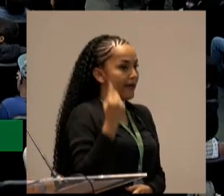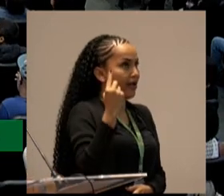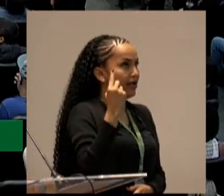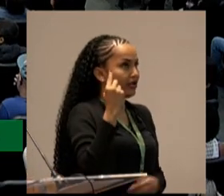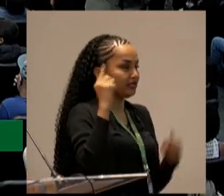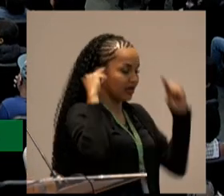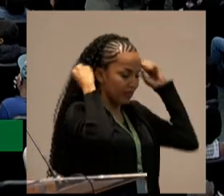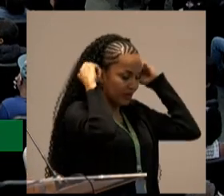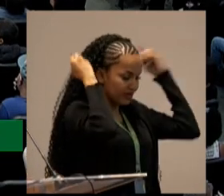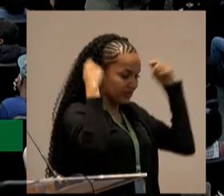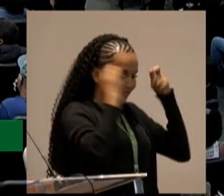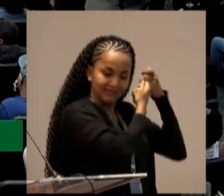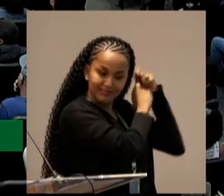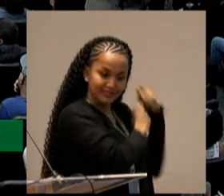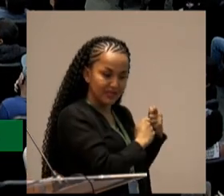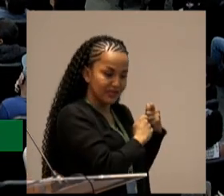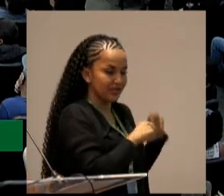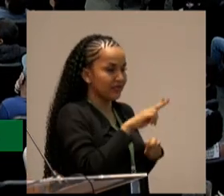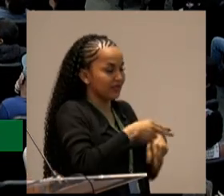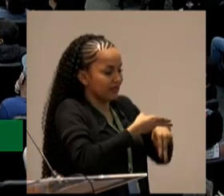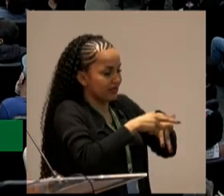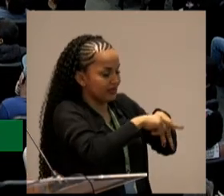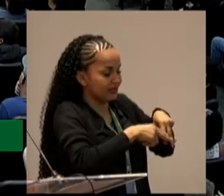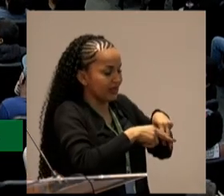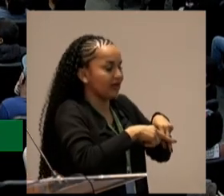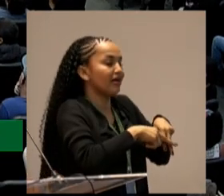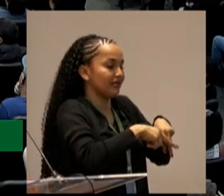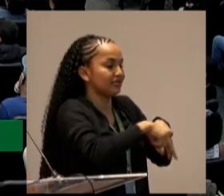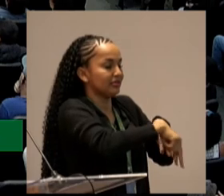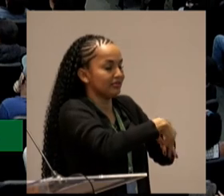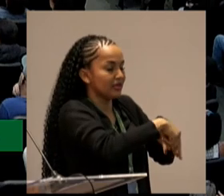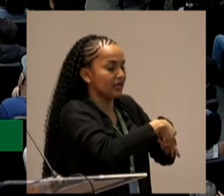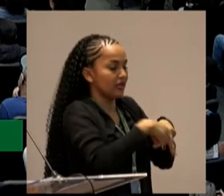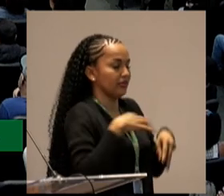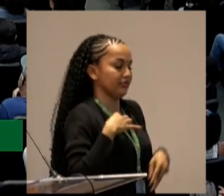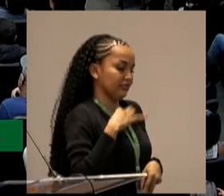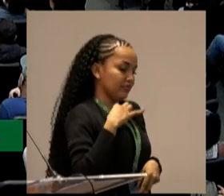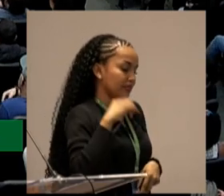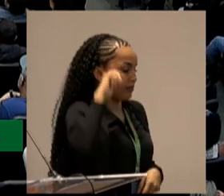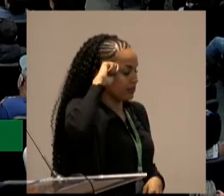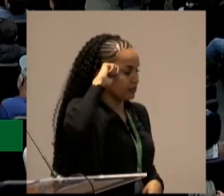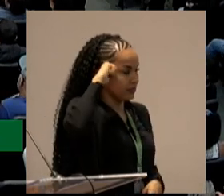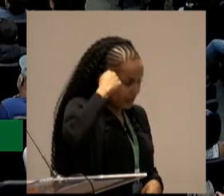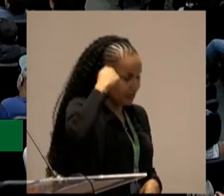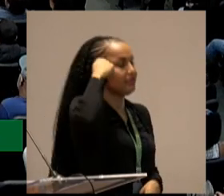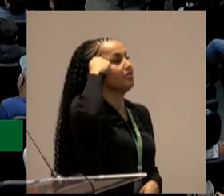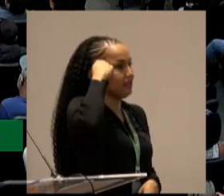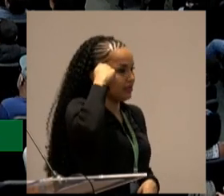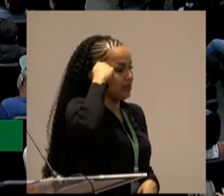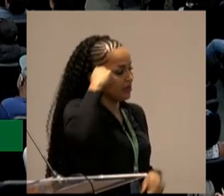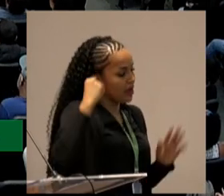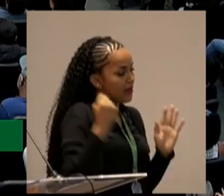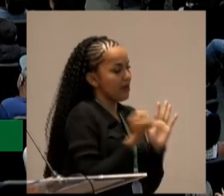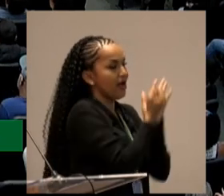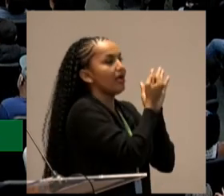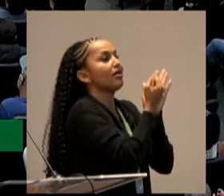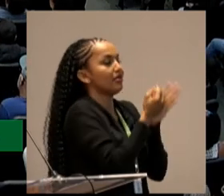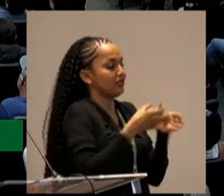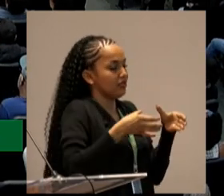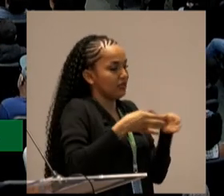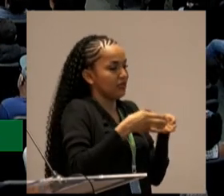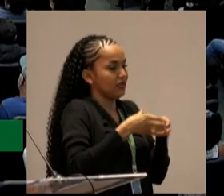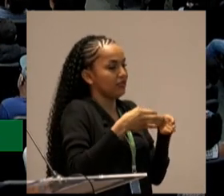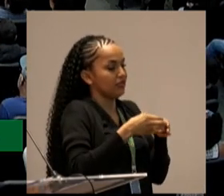cabelos dredados, estou de calça jeans, uma camiseta preta com o símbolo do grupo de